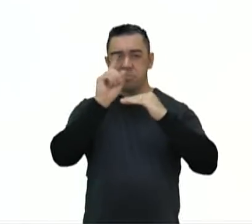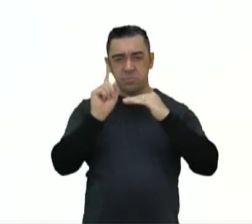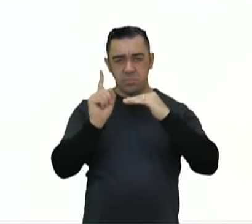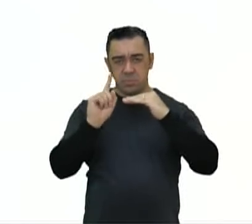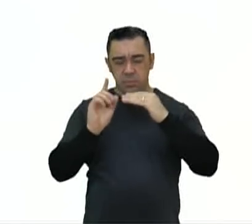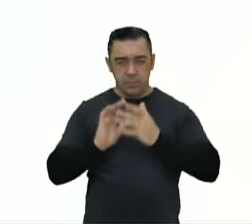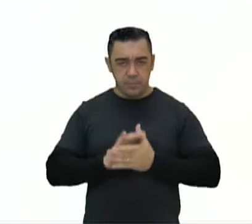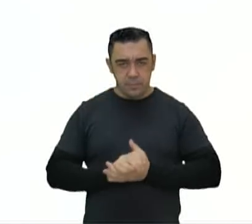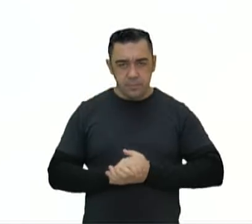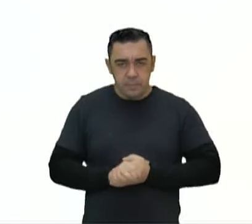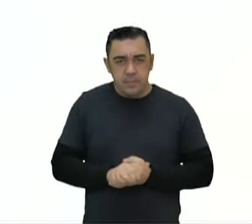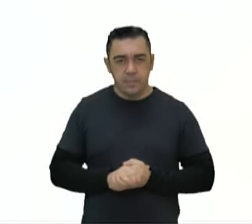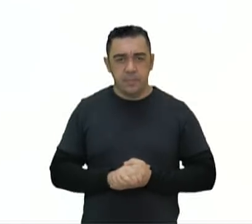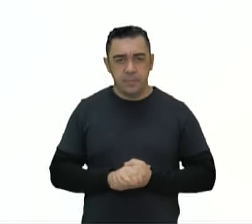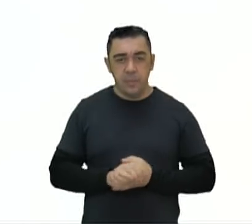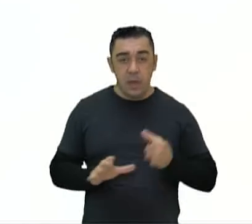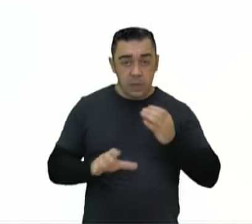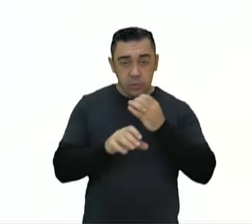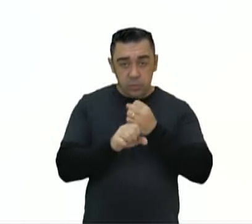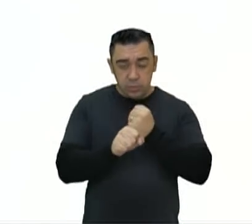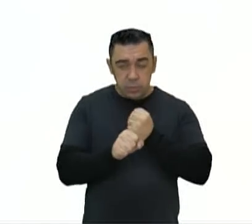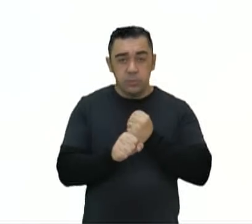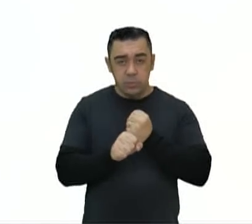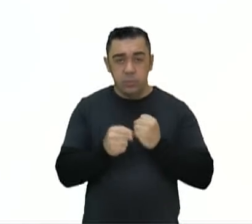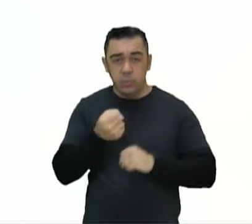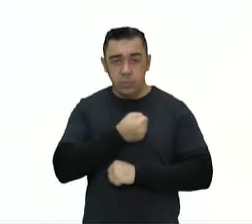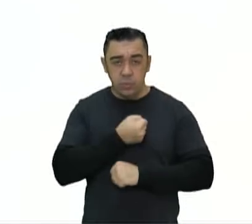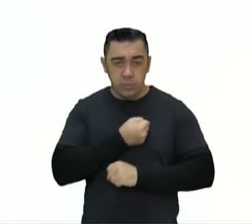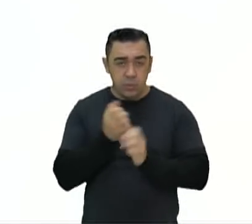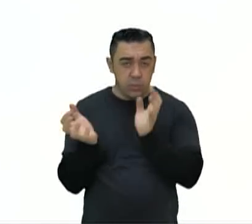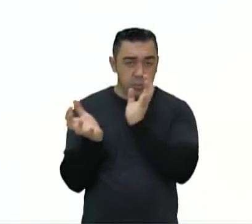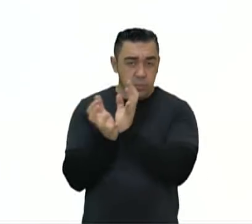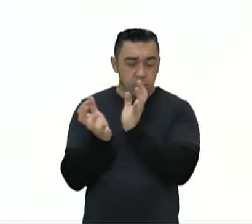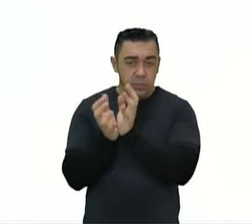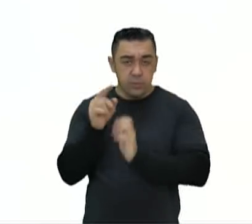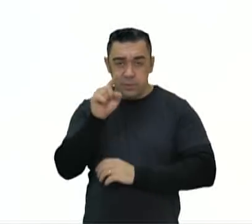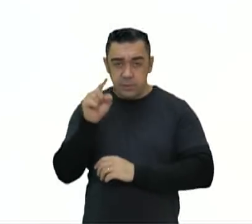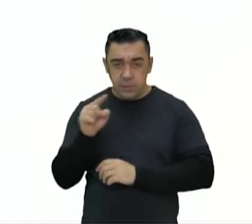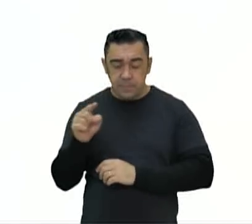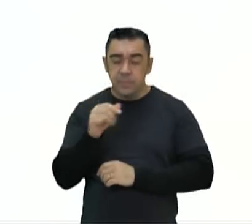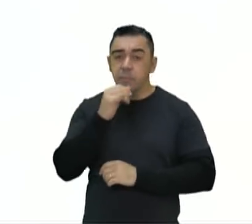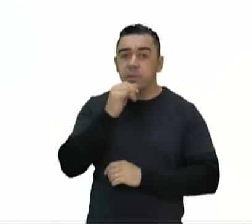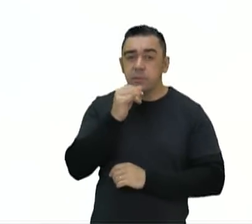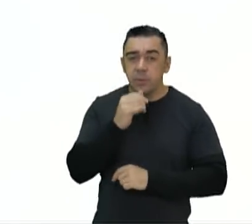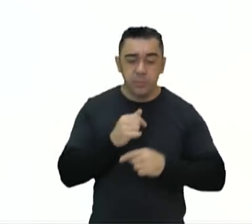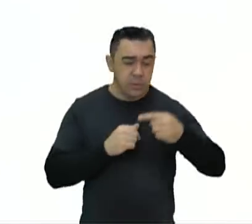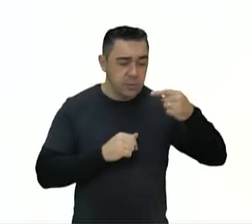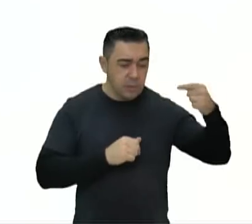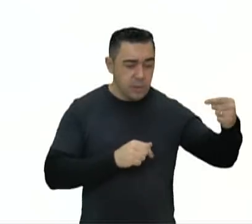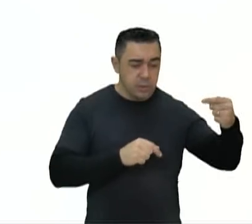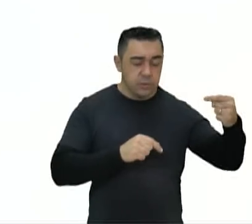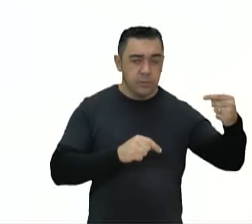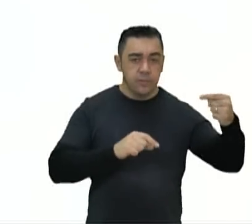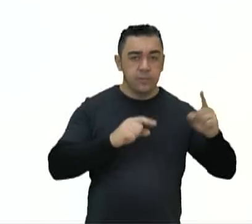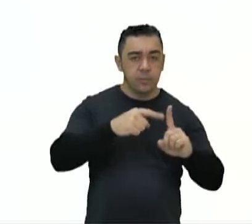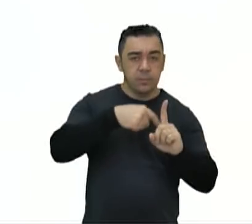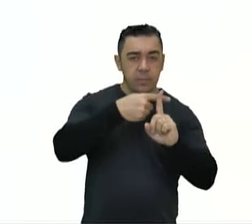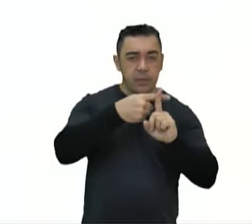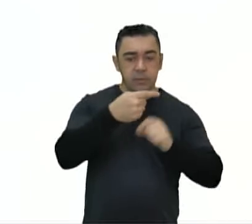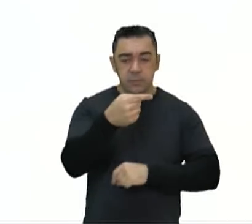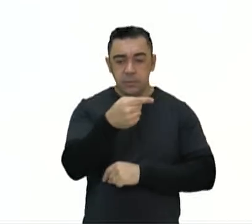Adição de números inteiros, quando as duas parcelas são negativas, o resultado da adição é